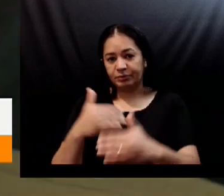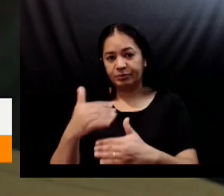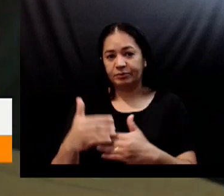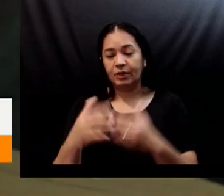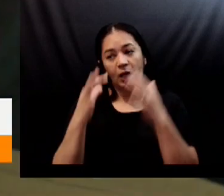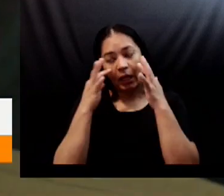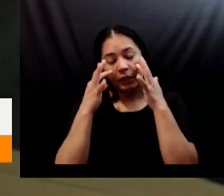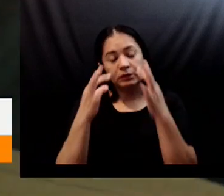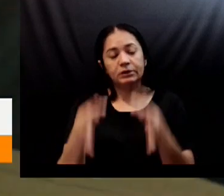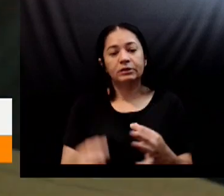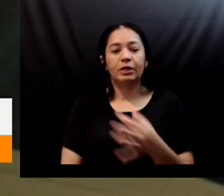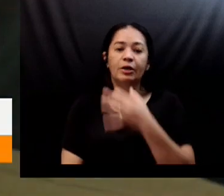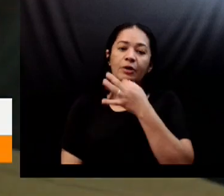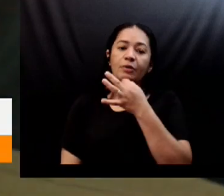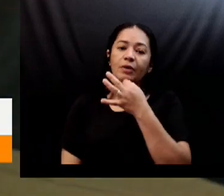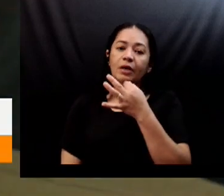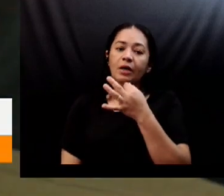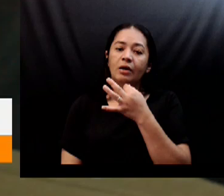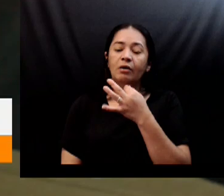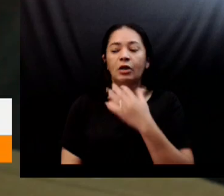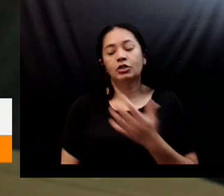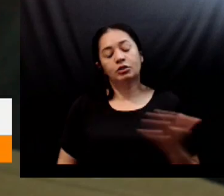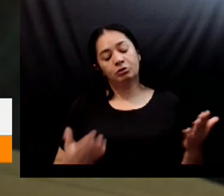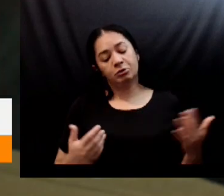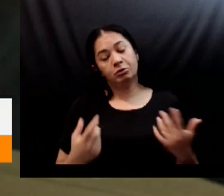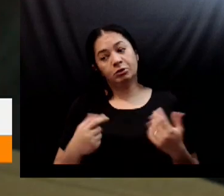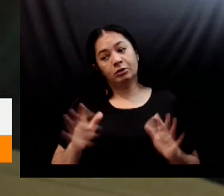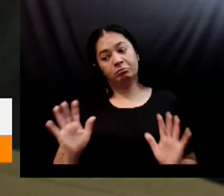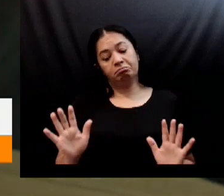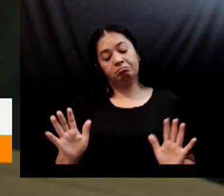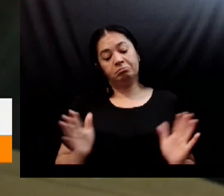que está muito cedo, né? Mas, enfim,